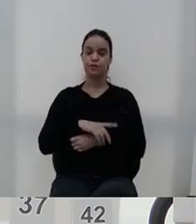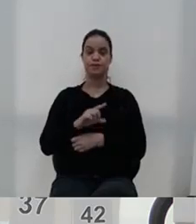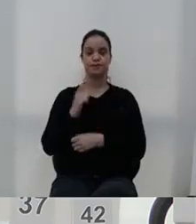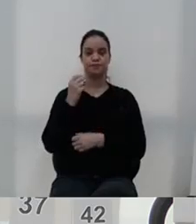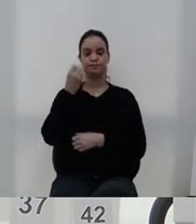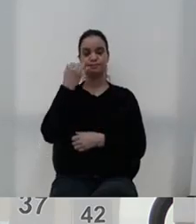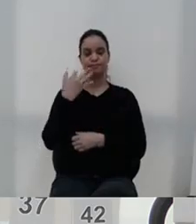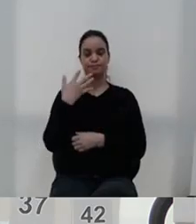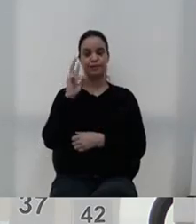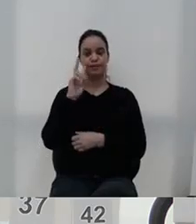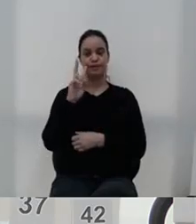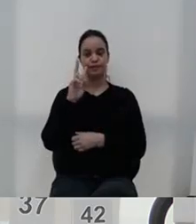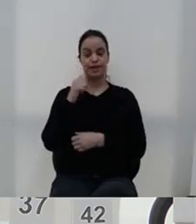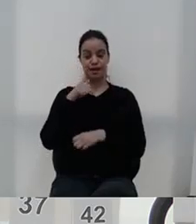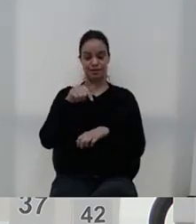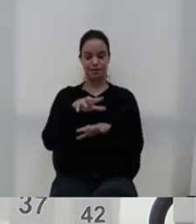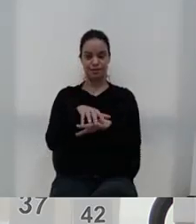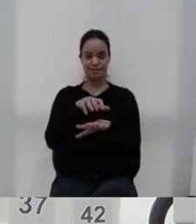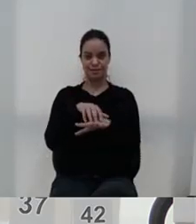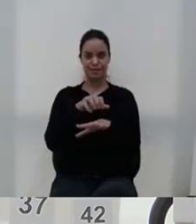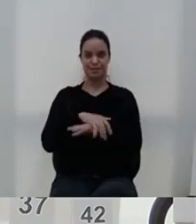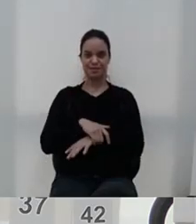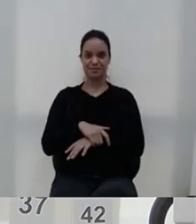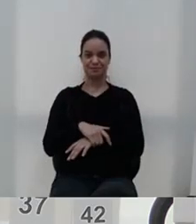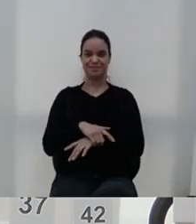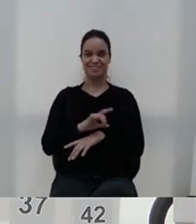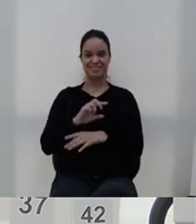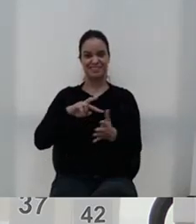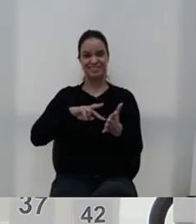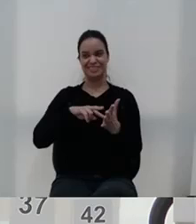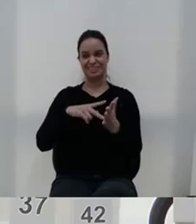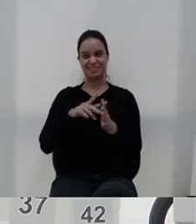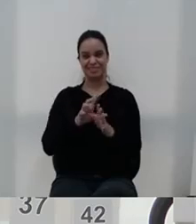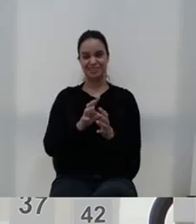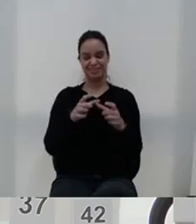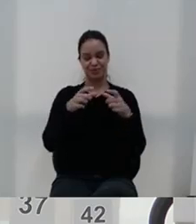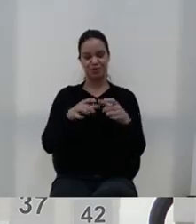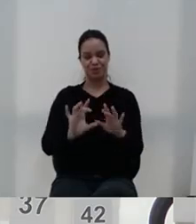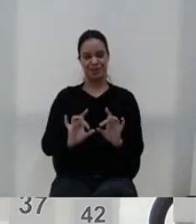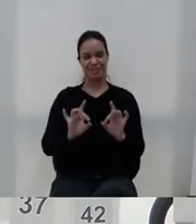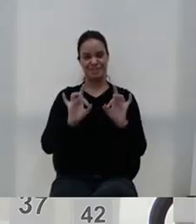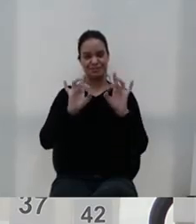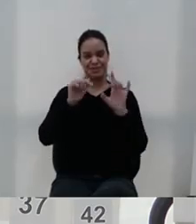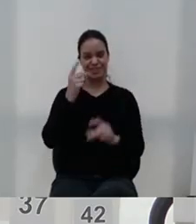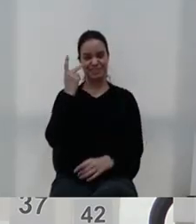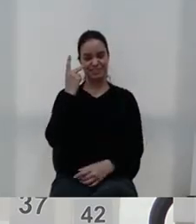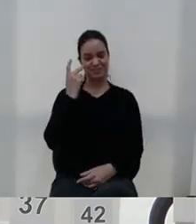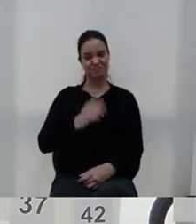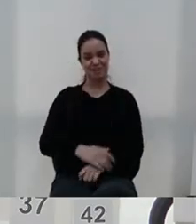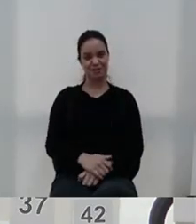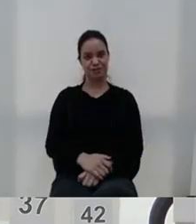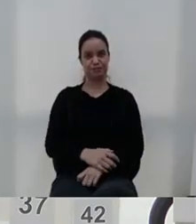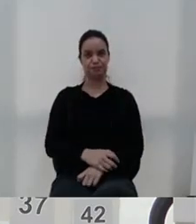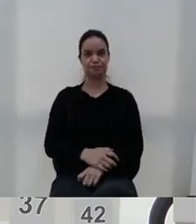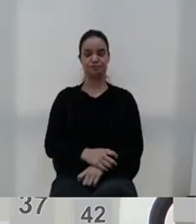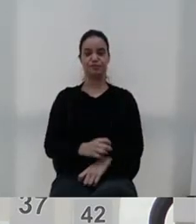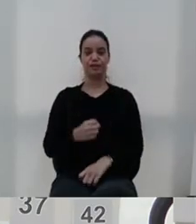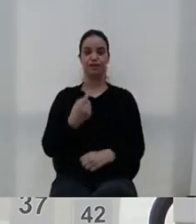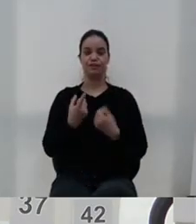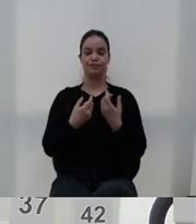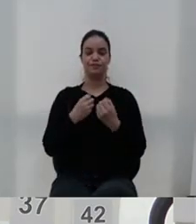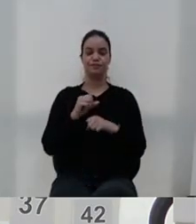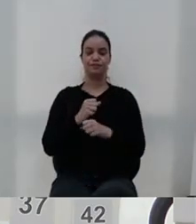considero que a unidade de Santo Amaro é um dos cartões postais da Defensoria Pública Paulista. Ao longo dos anos em que